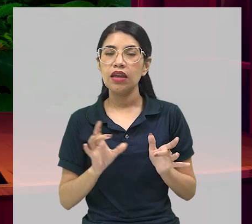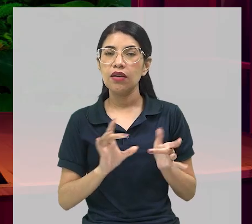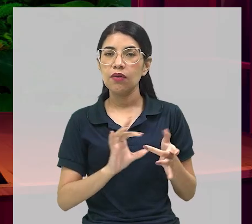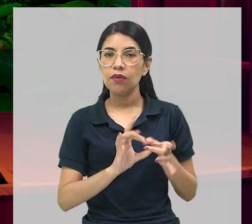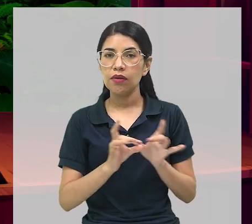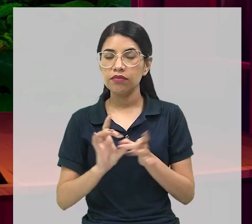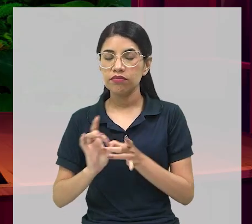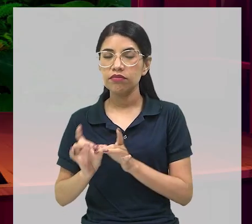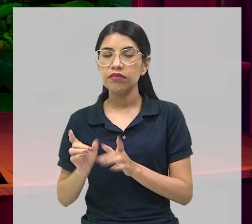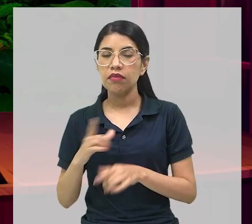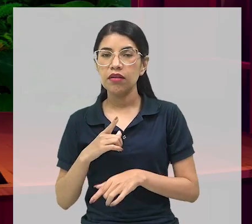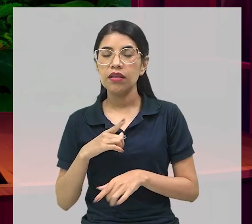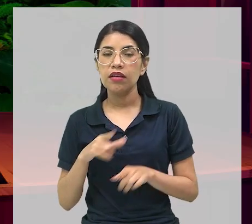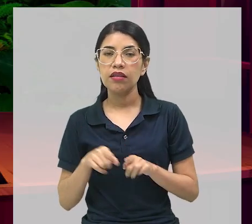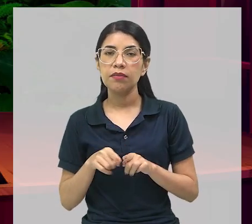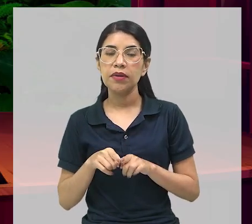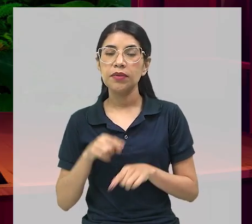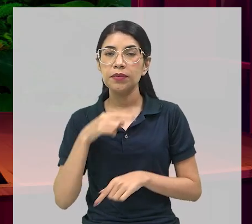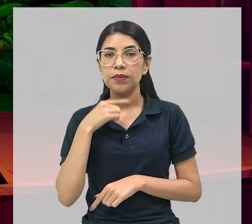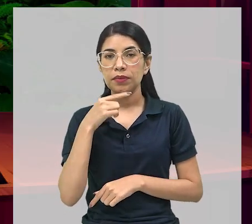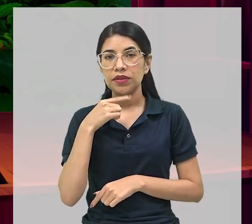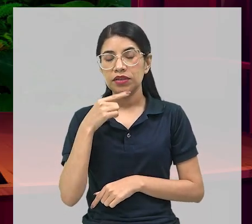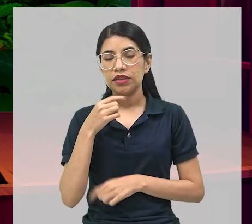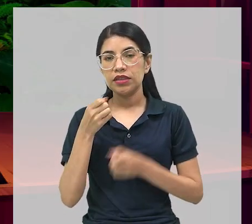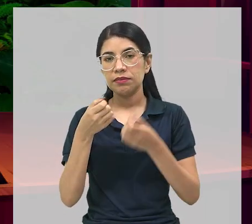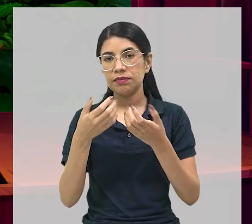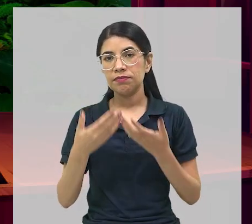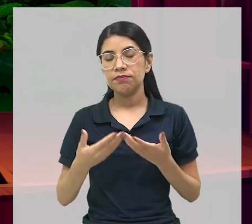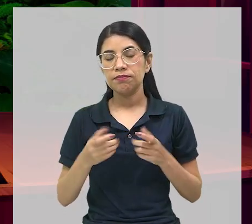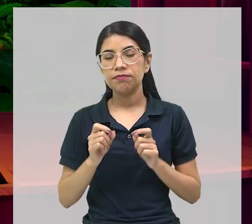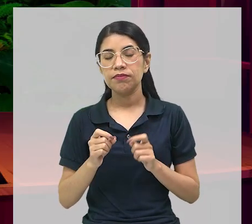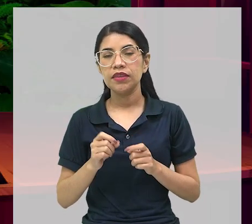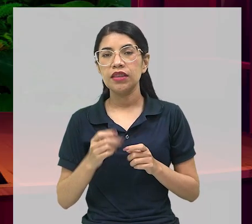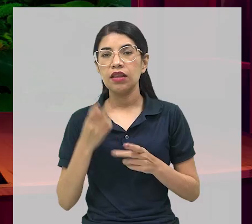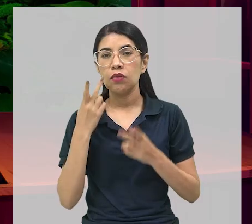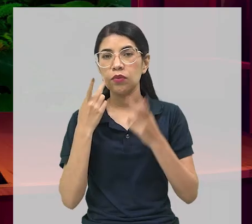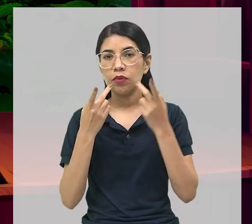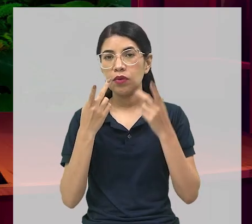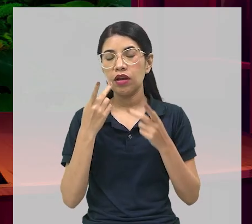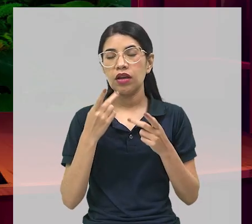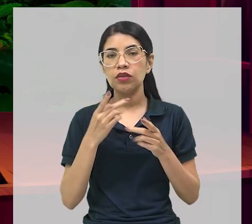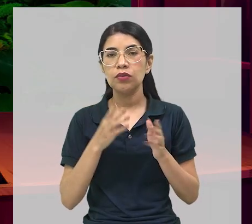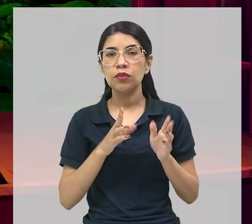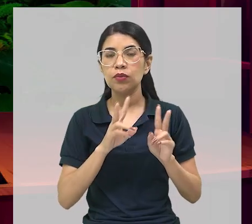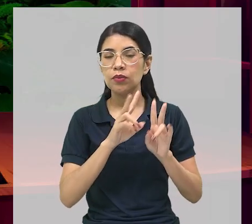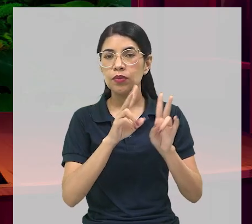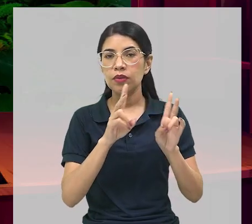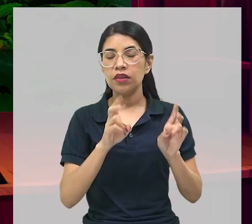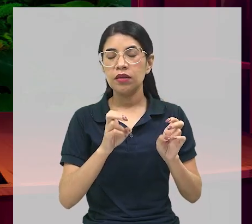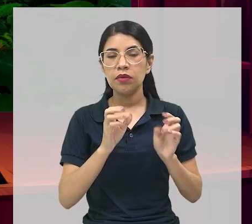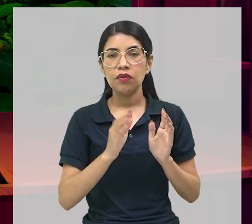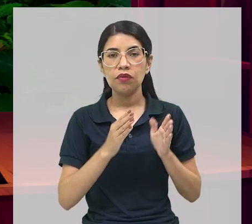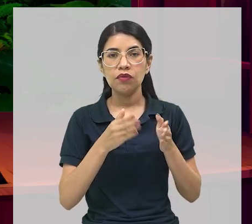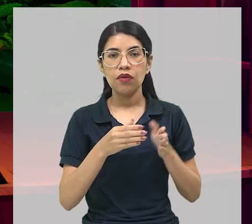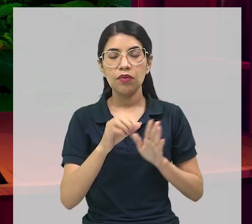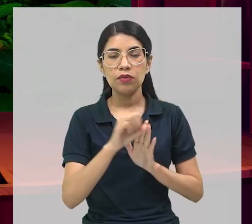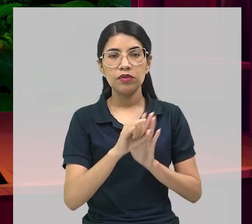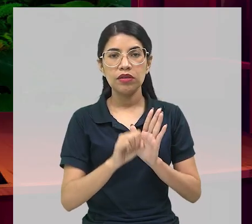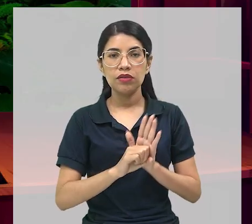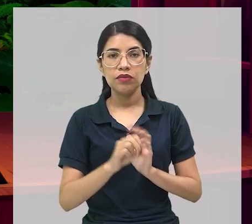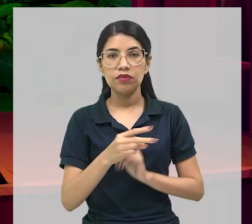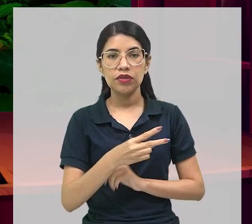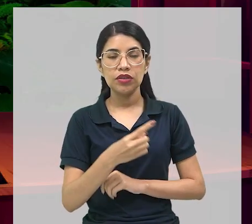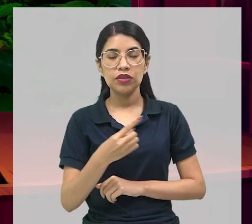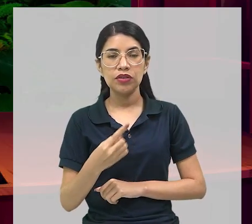coerente, né? Que não adianta a gente falar de uma peça teatral, de um tema voltado para o século